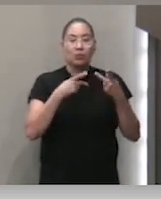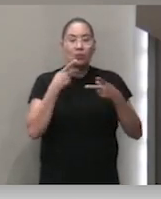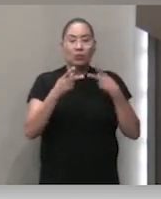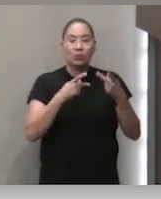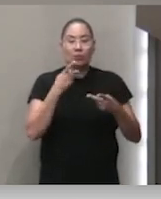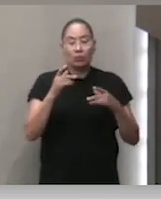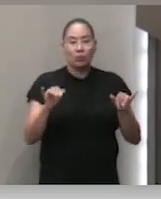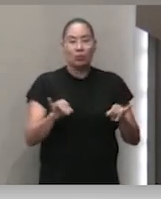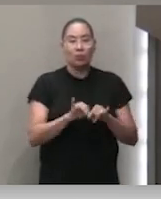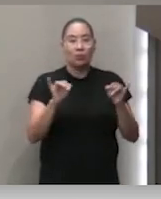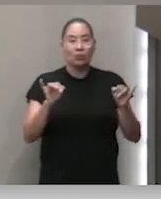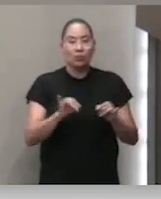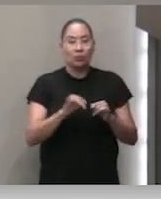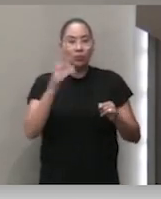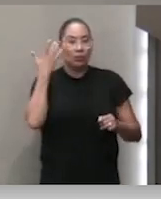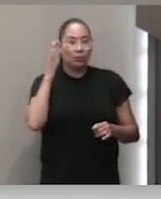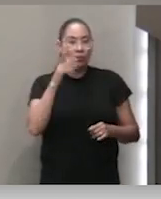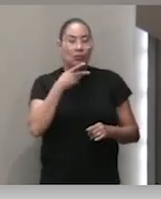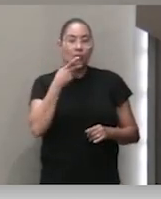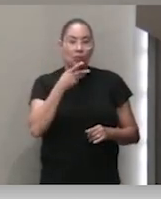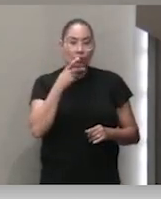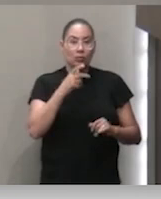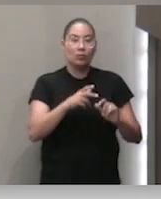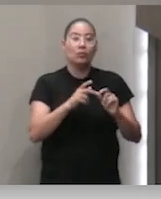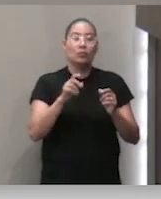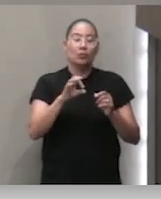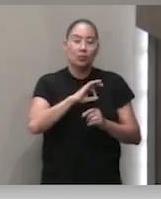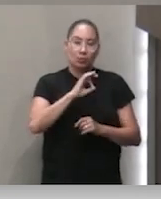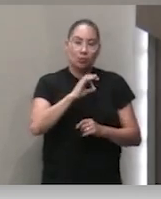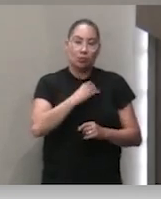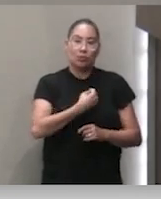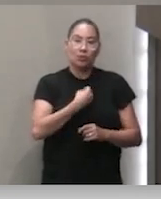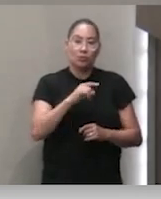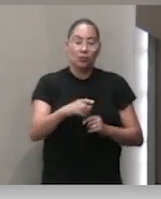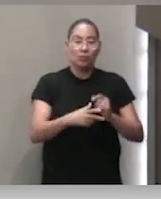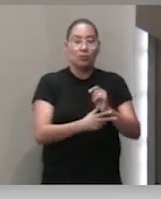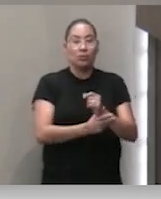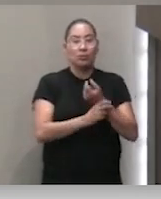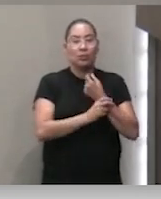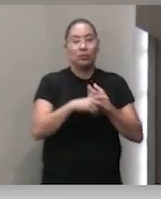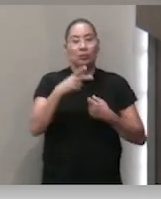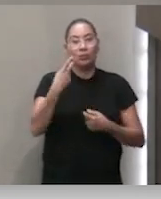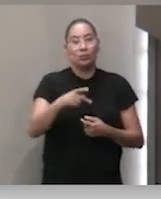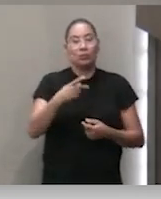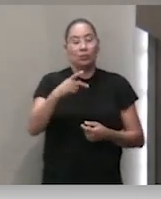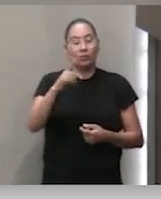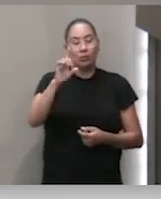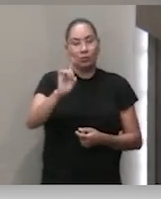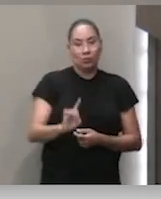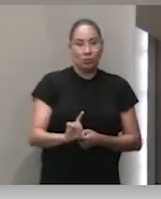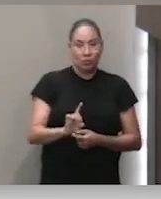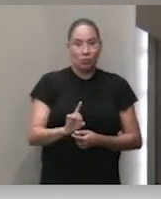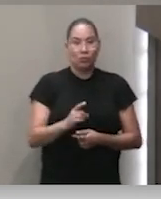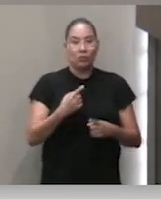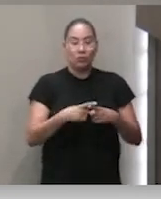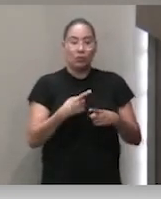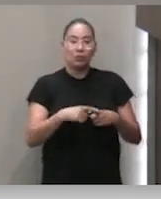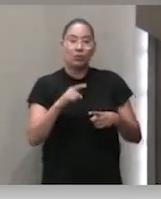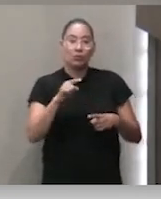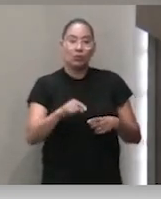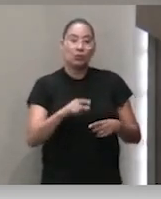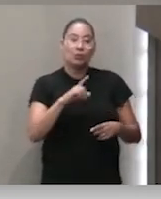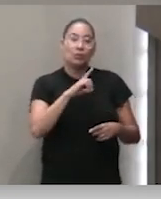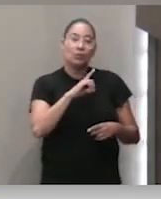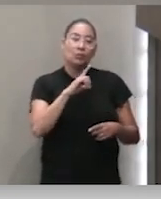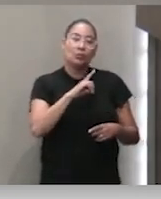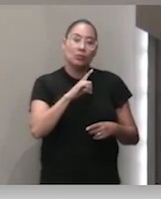de asneira sem saber o que está falando. É a polícia militar que está lá para garantir teu direito de expressão. São eles que são os detentores, são